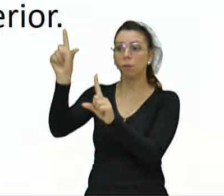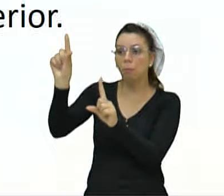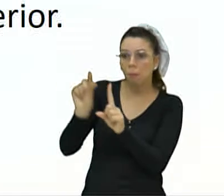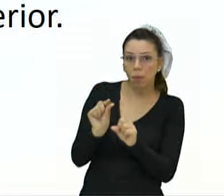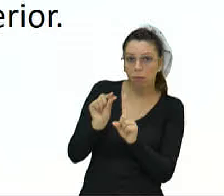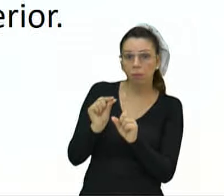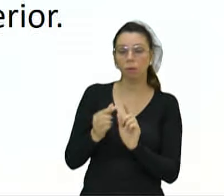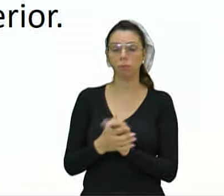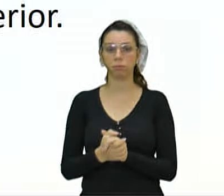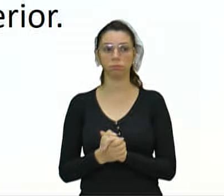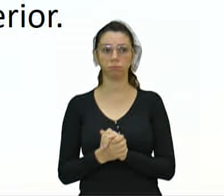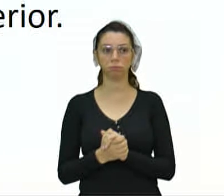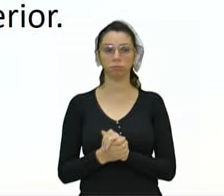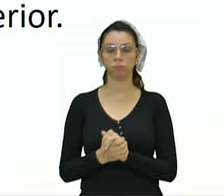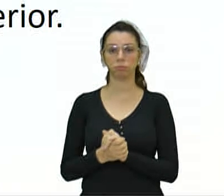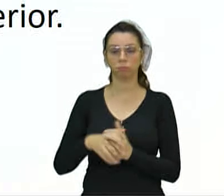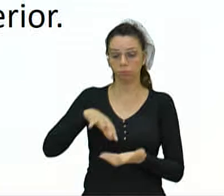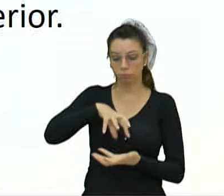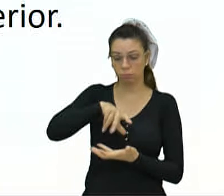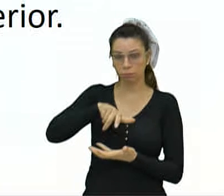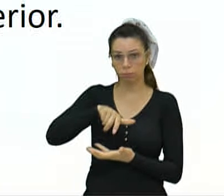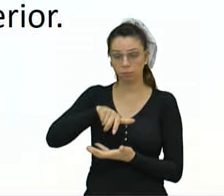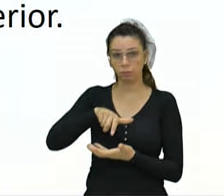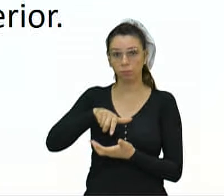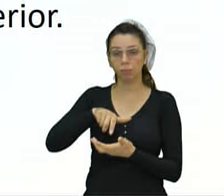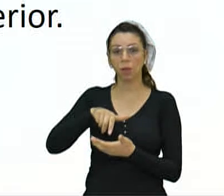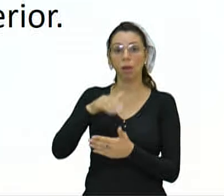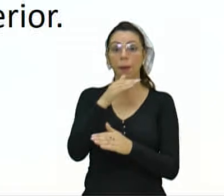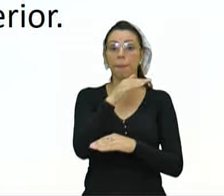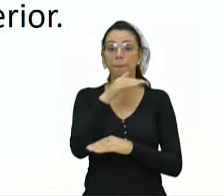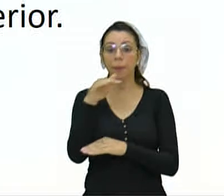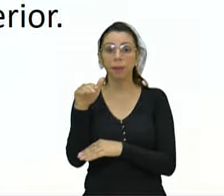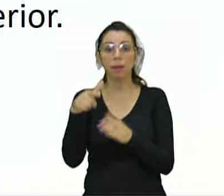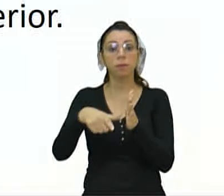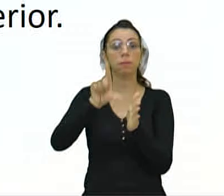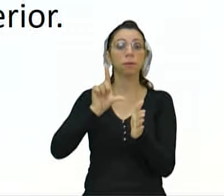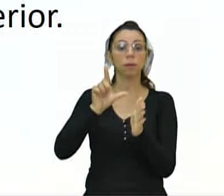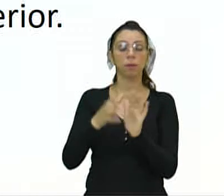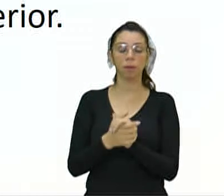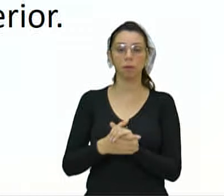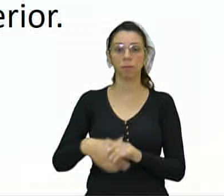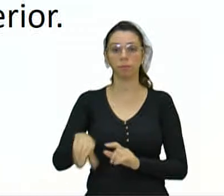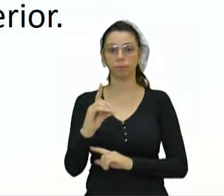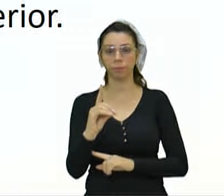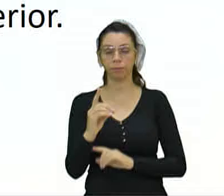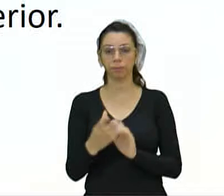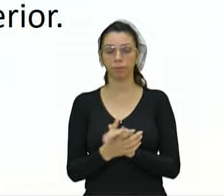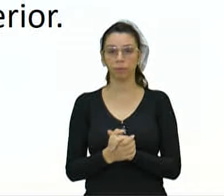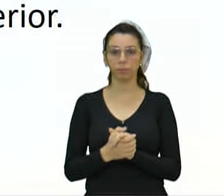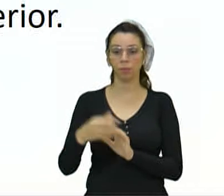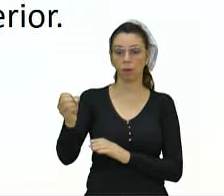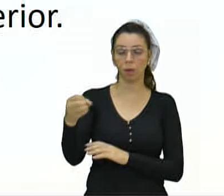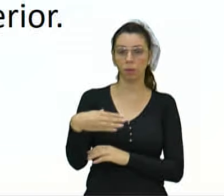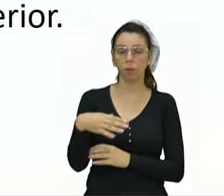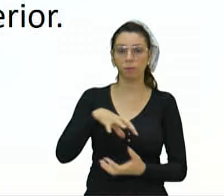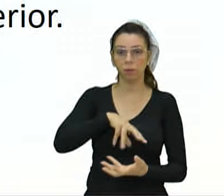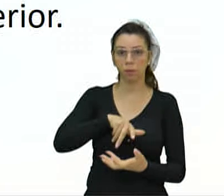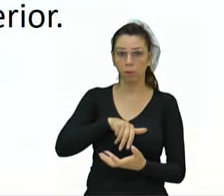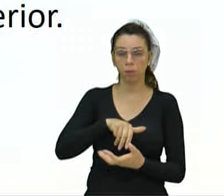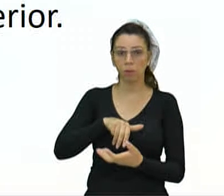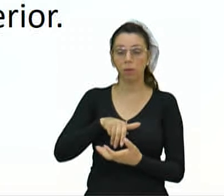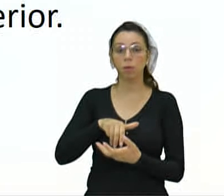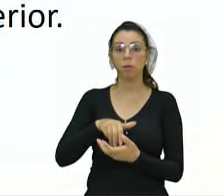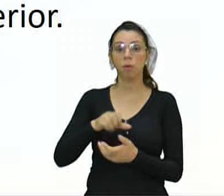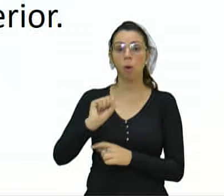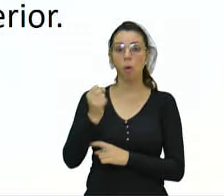C, a nova resistência é a metade da anterior? D, a nova resistência é 8 vezes menor que a